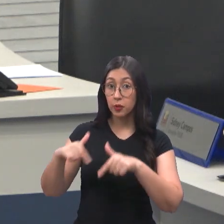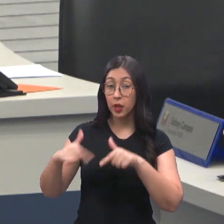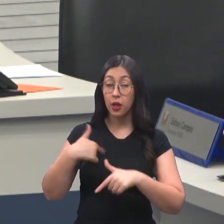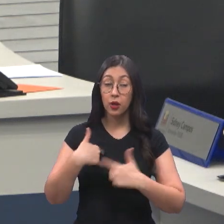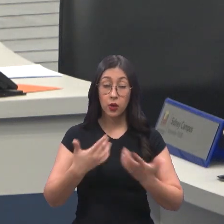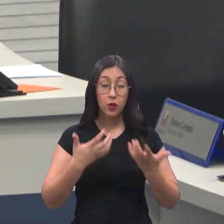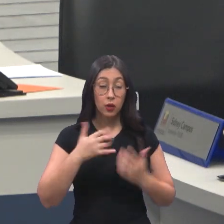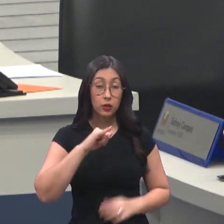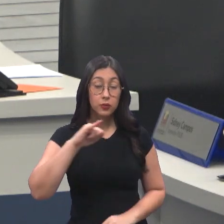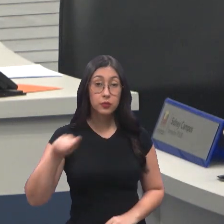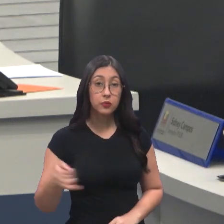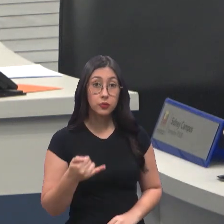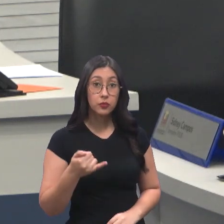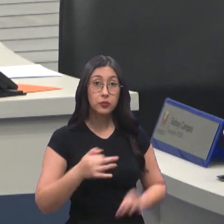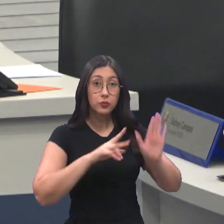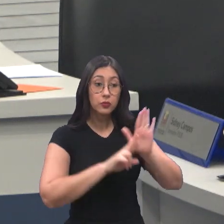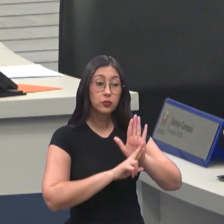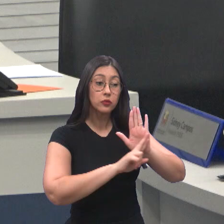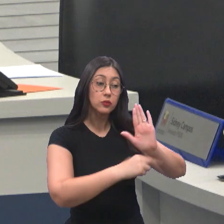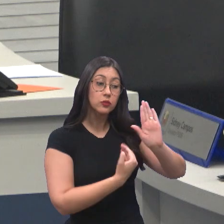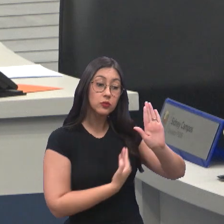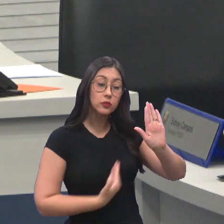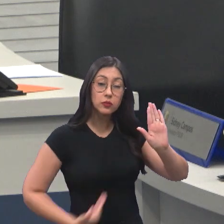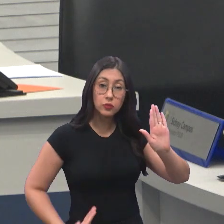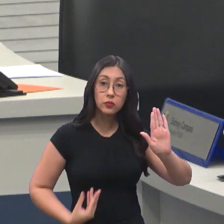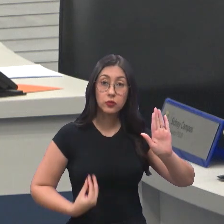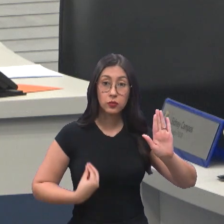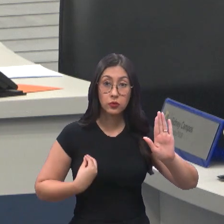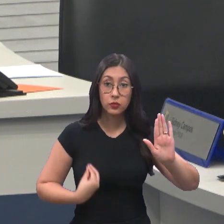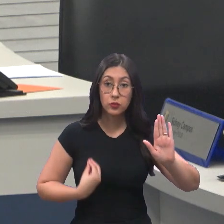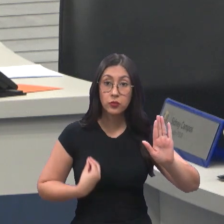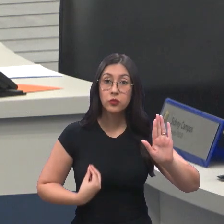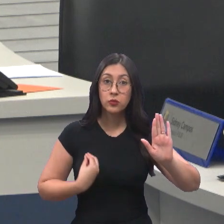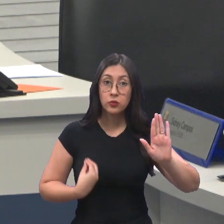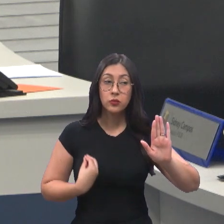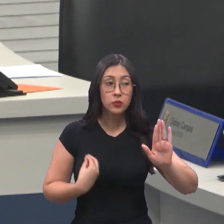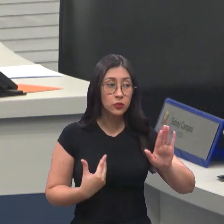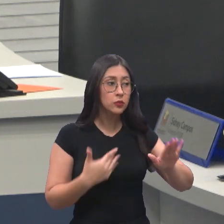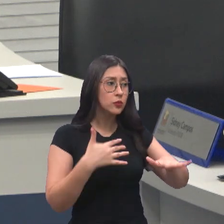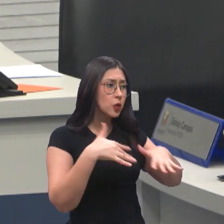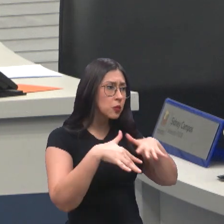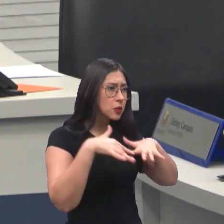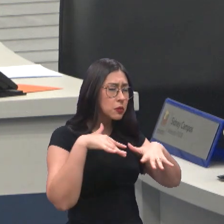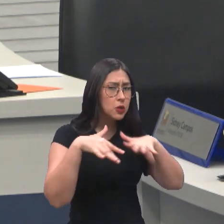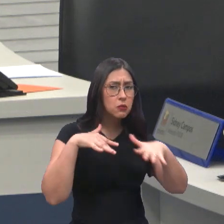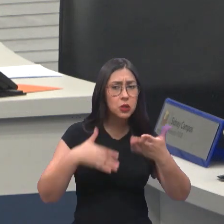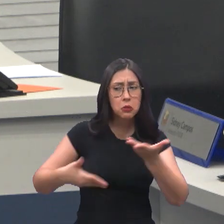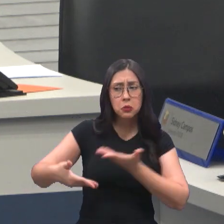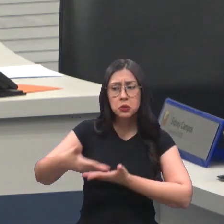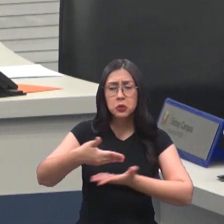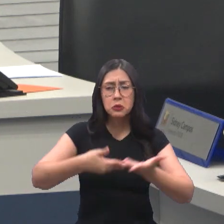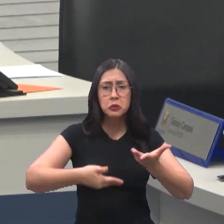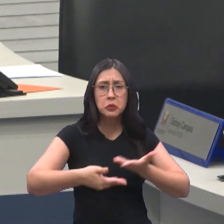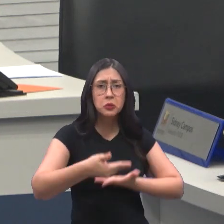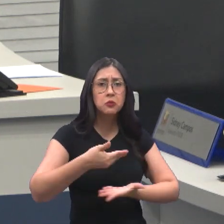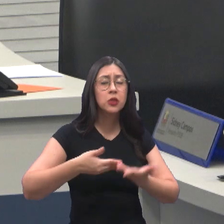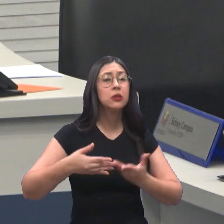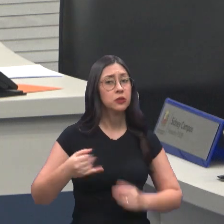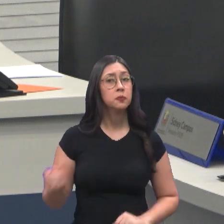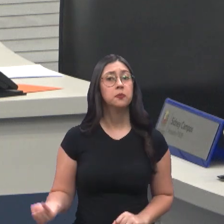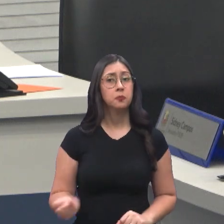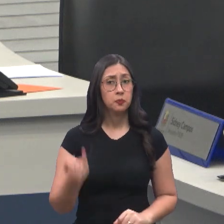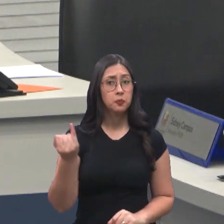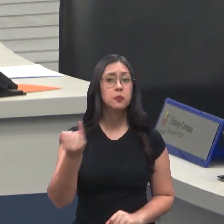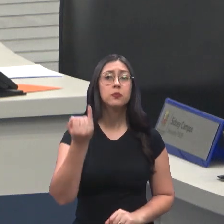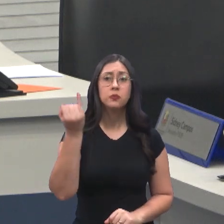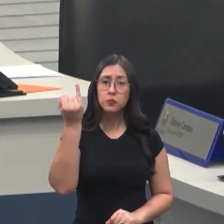o representante do governo está aqui na casa, fazendo os seus movimentos, as suas articulações, que é muito importante, e isso